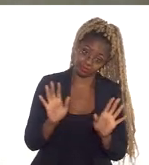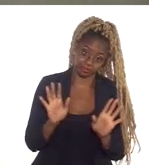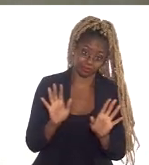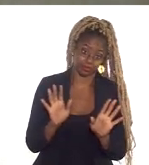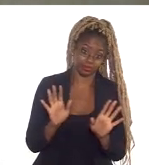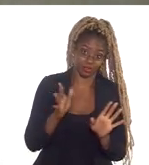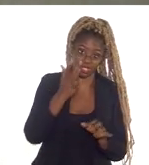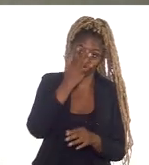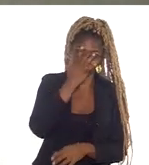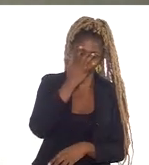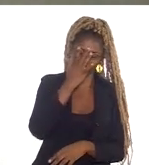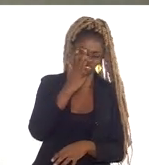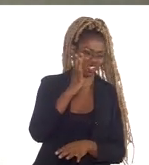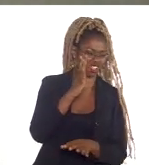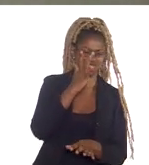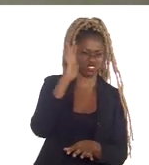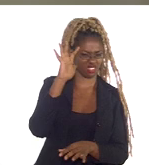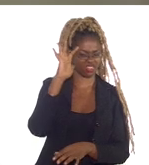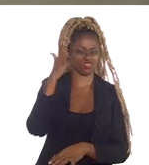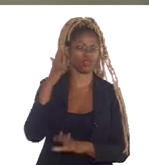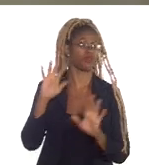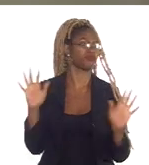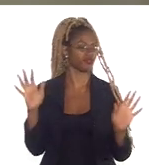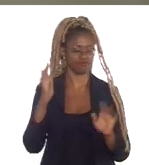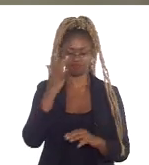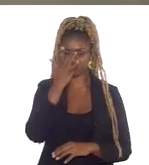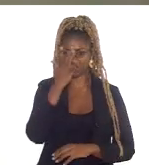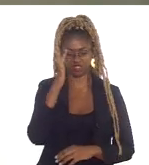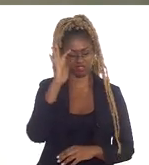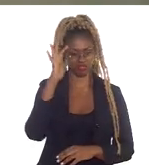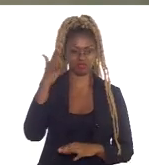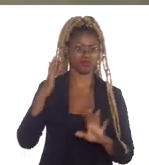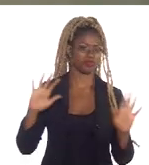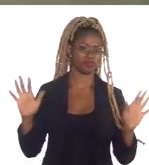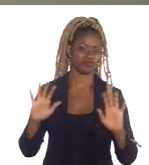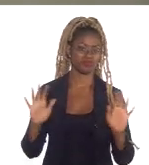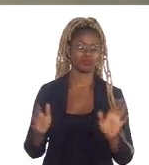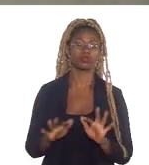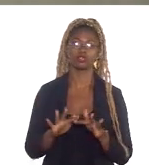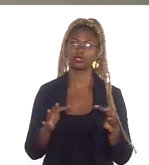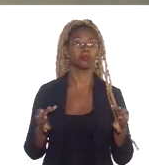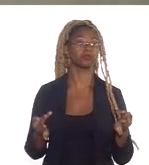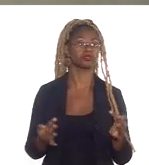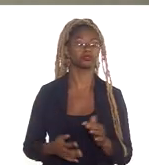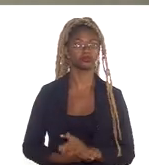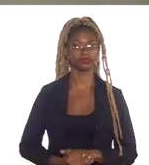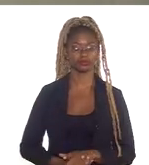facilmente superadas. Facilmente superadas.